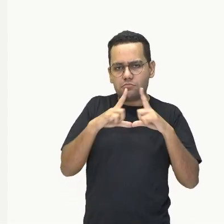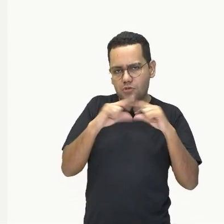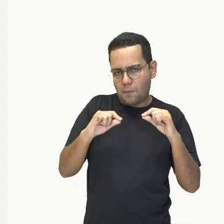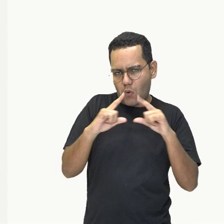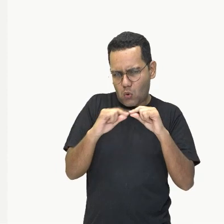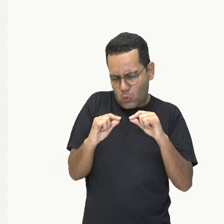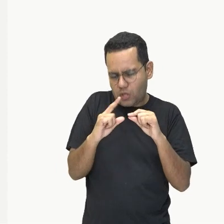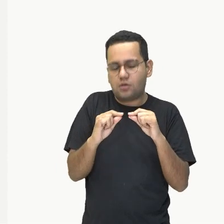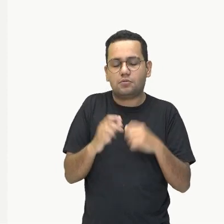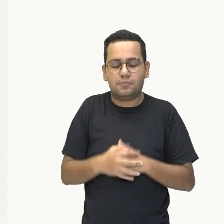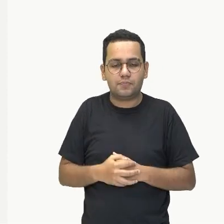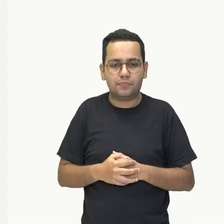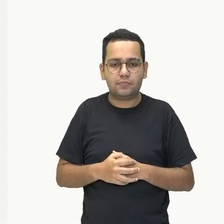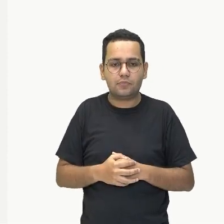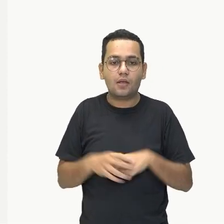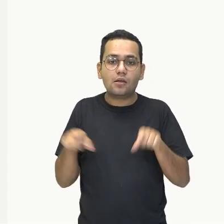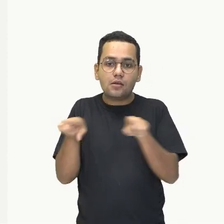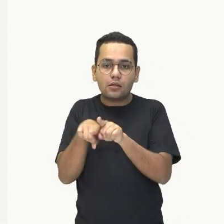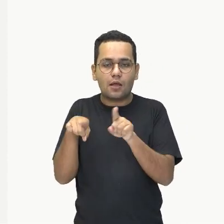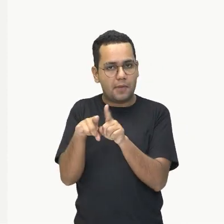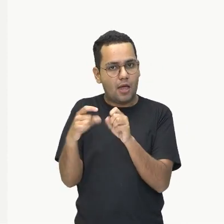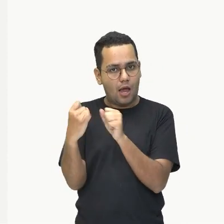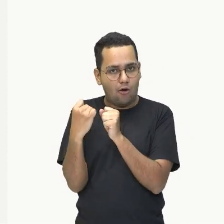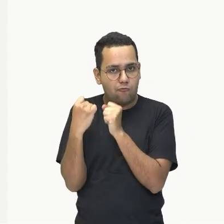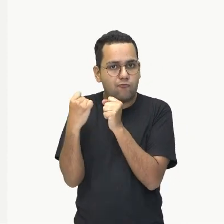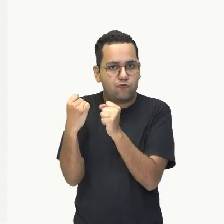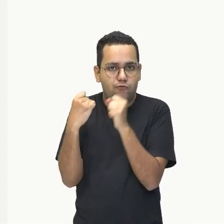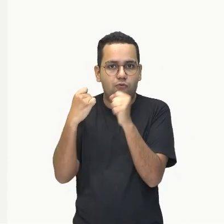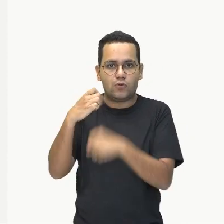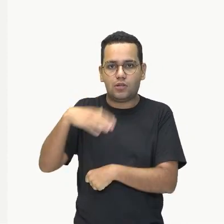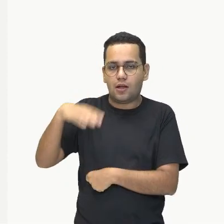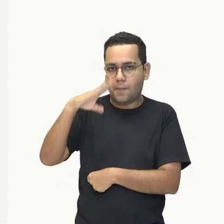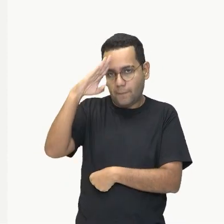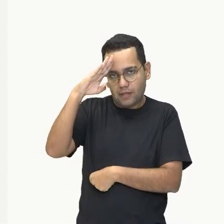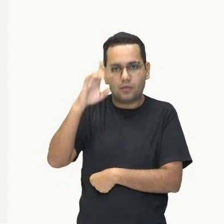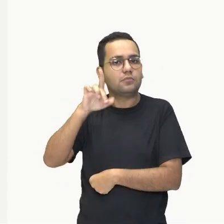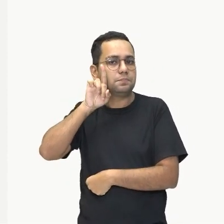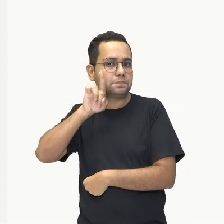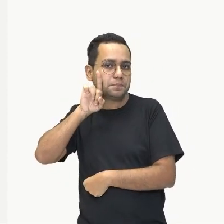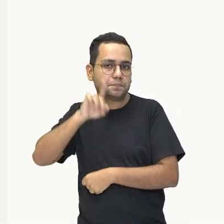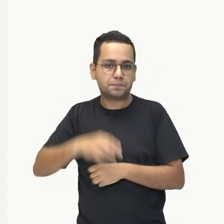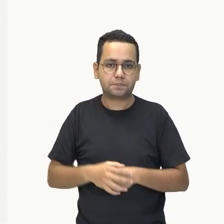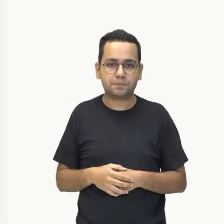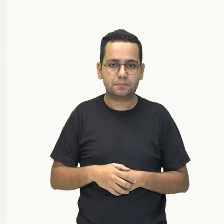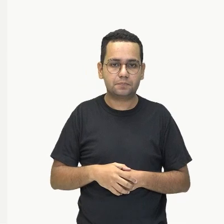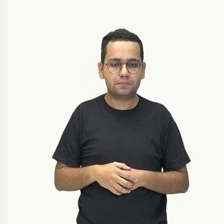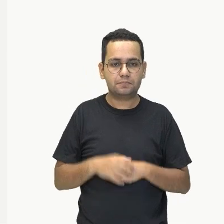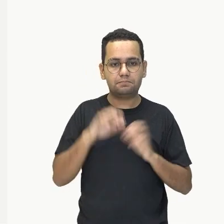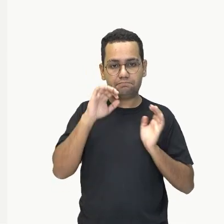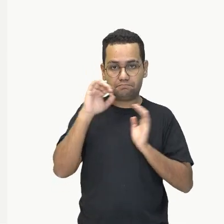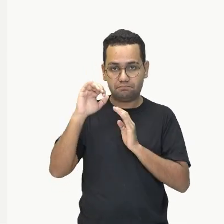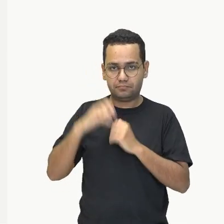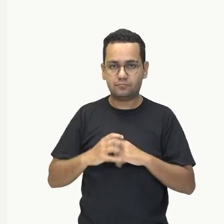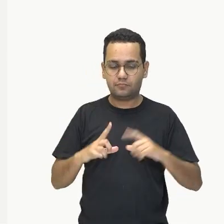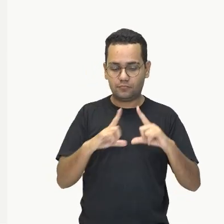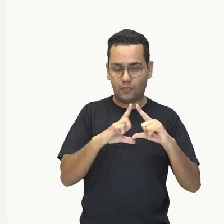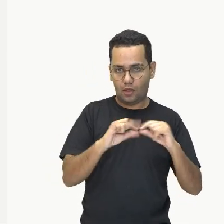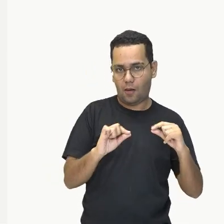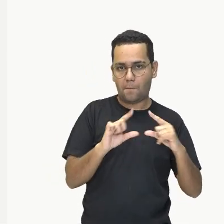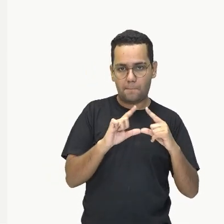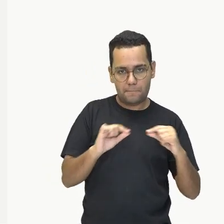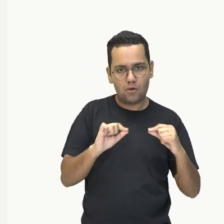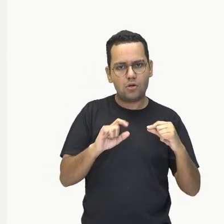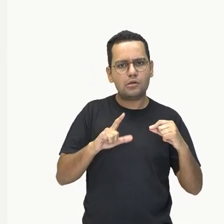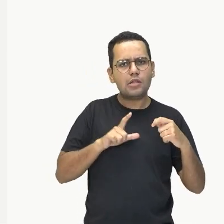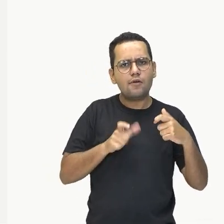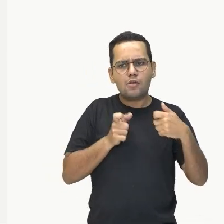o poderio militar estadunidense. Vamos adiante, vamos lá. O Japão forçou os Estados Unidos